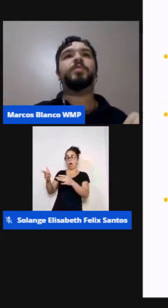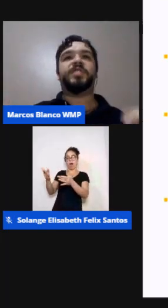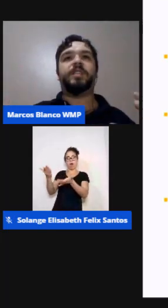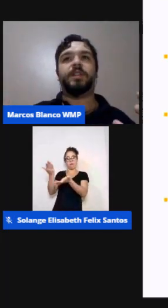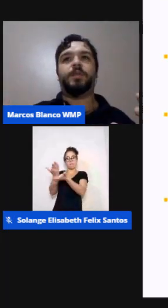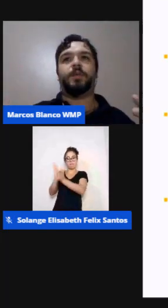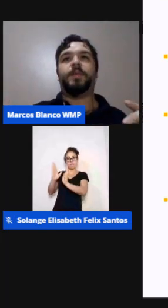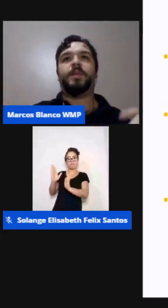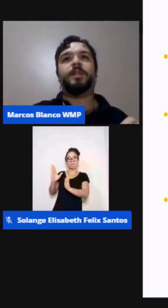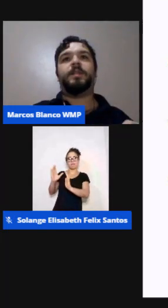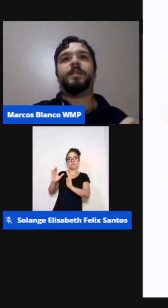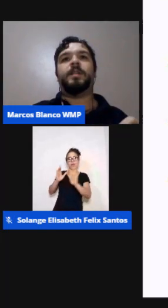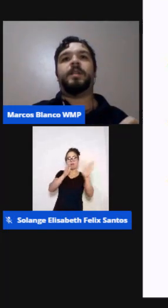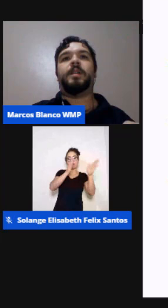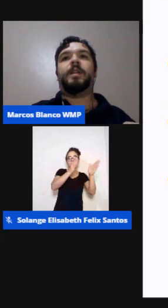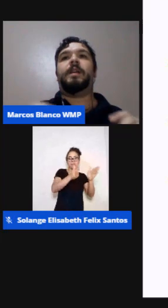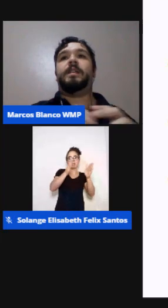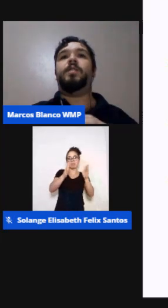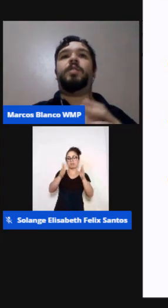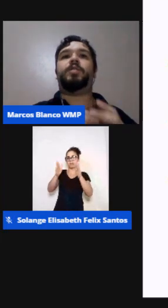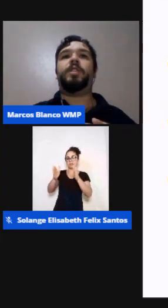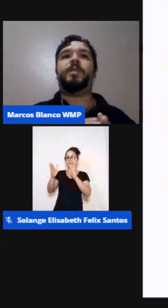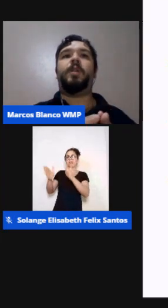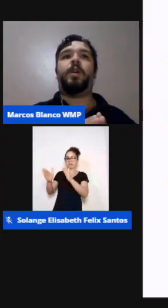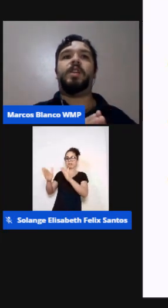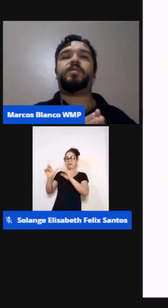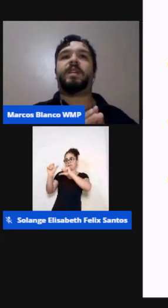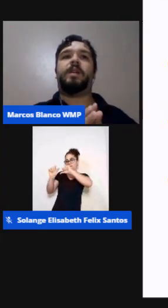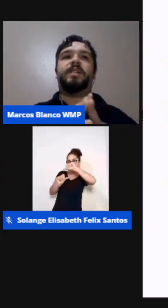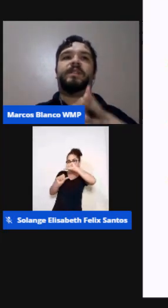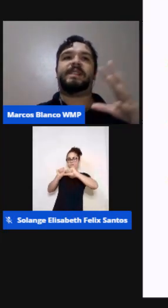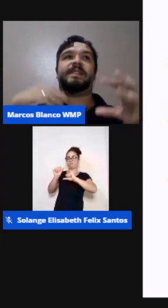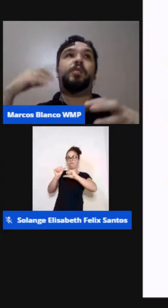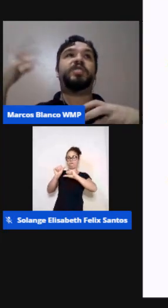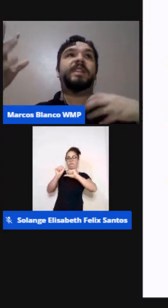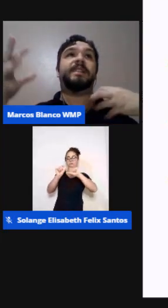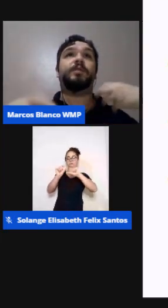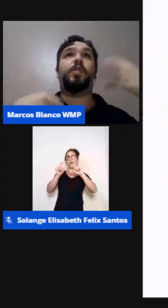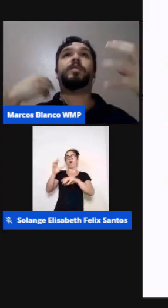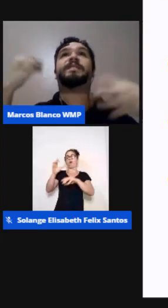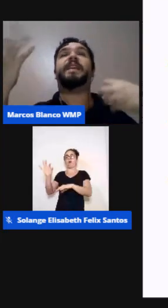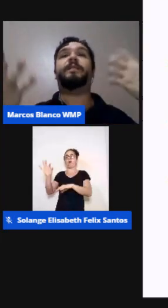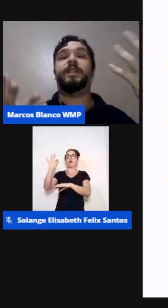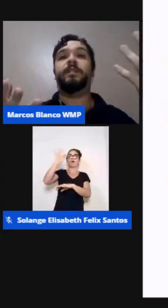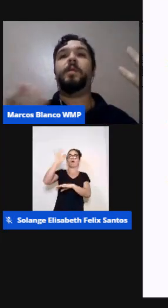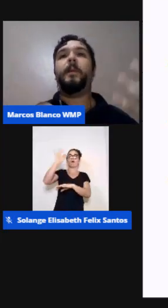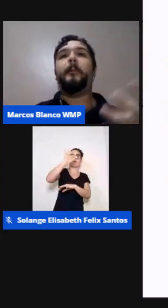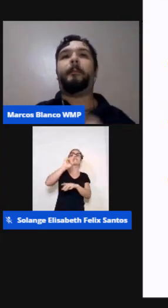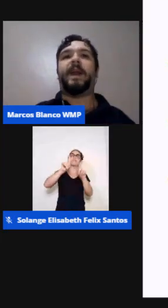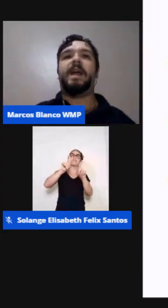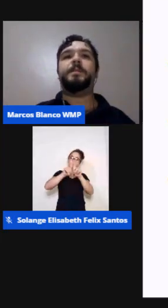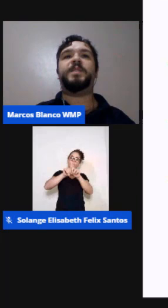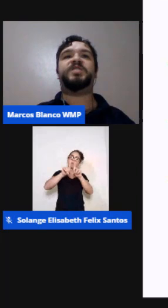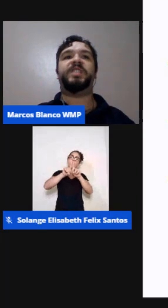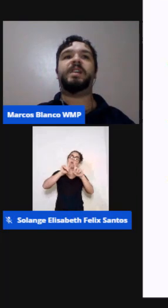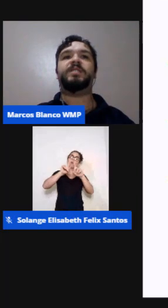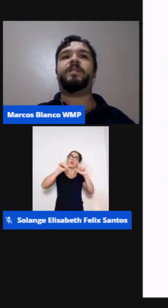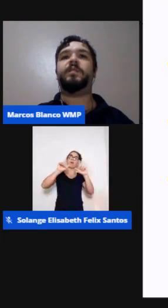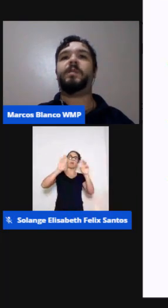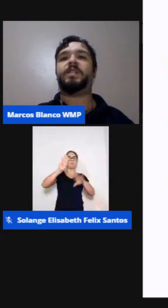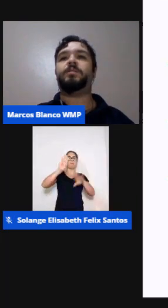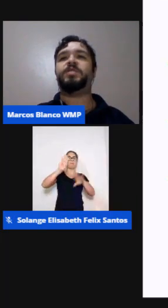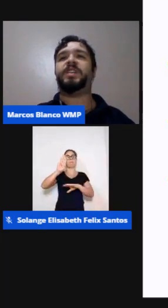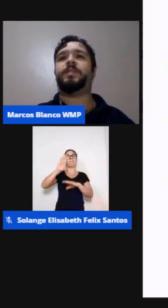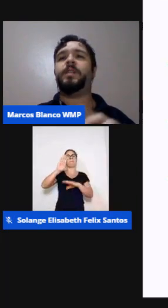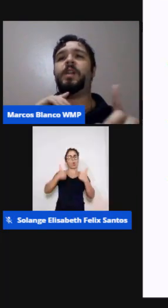se torne um mosquito adulto. E o controle biológico, que é onde você utiliza um outro ser vivo para